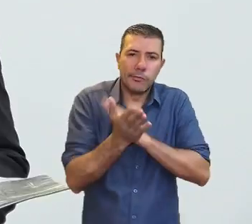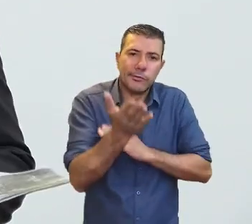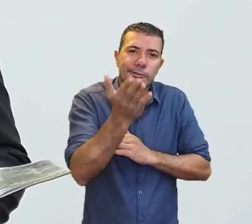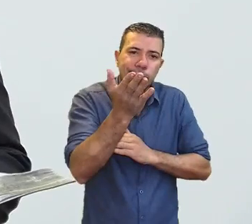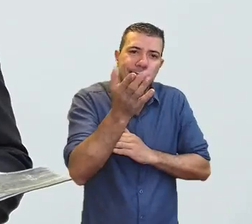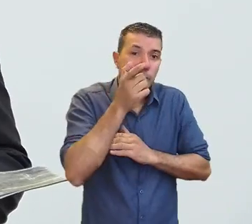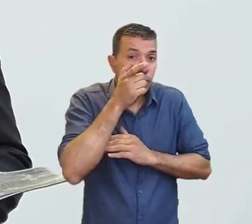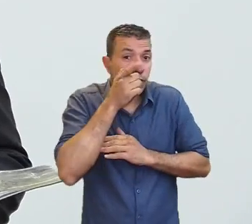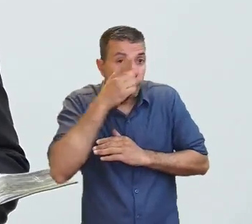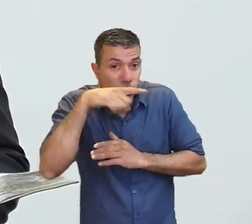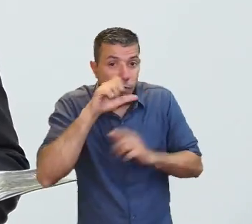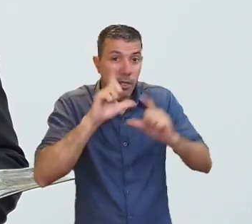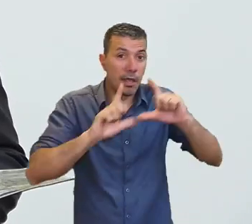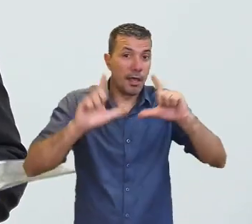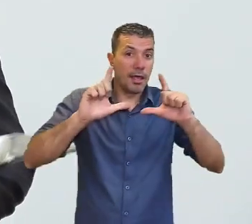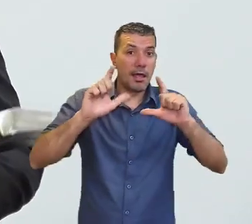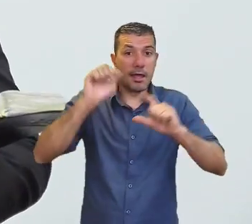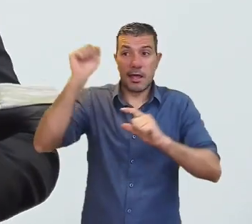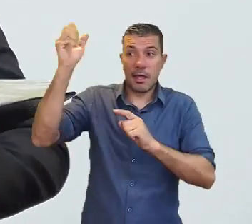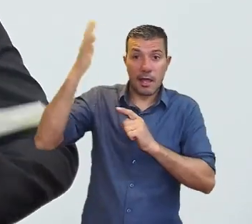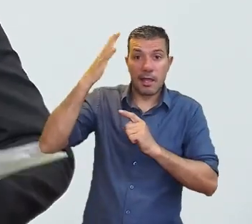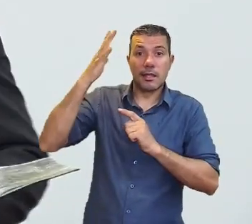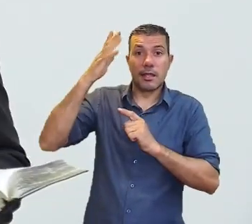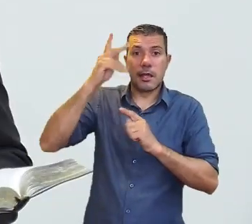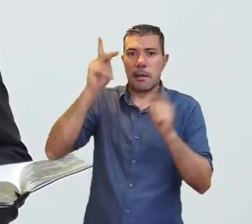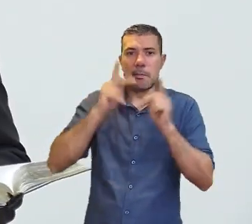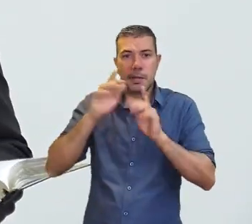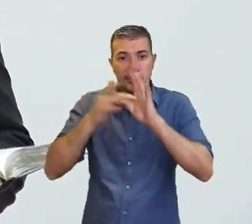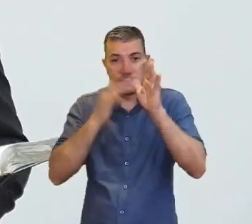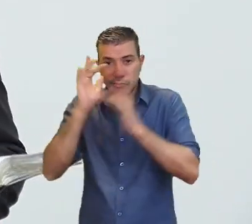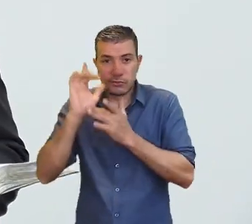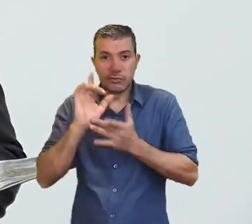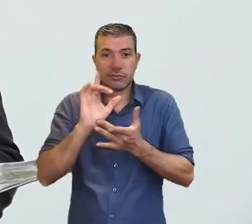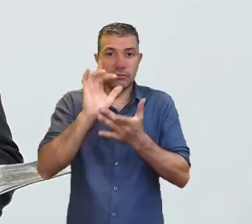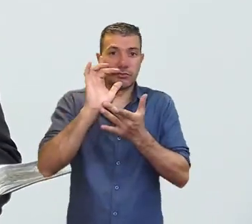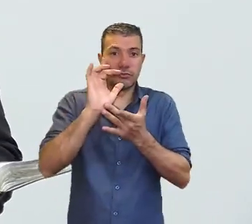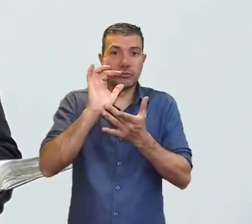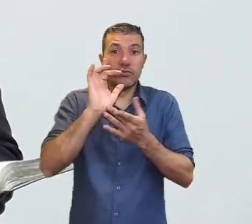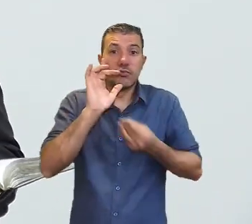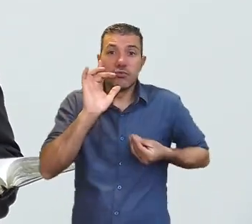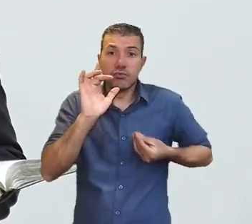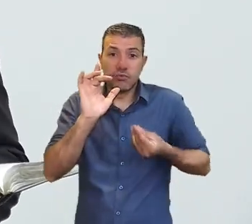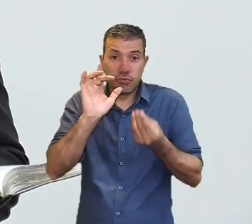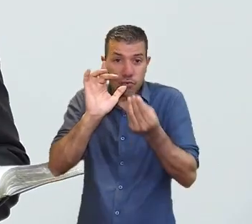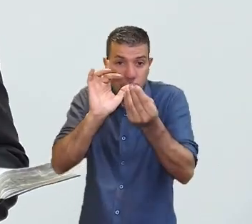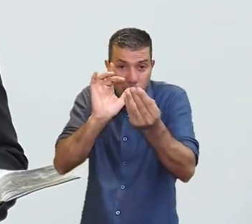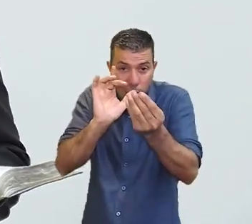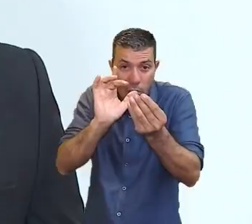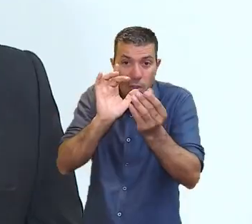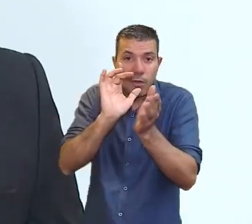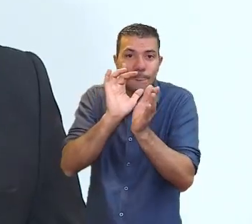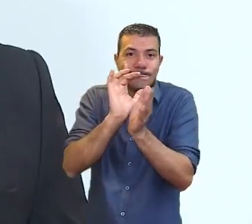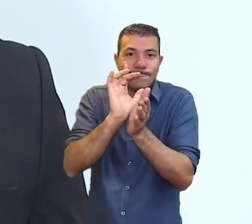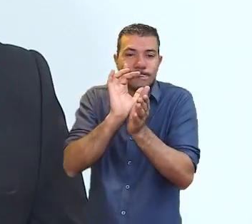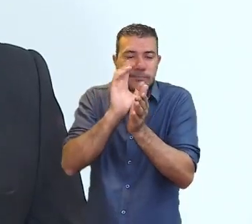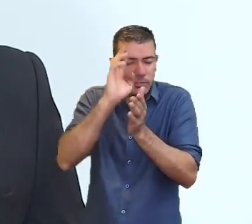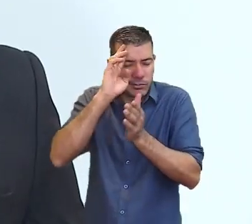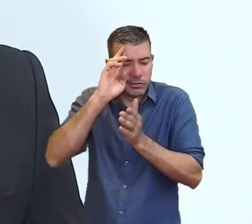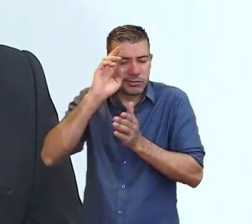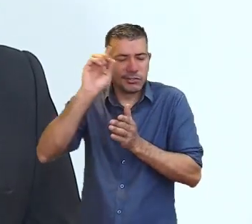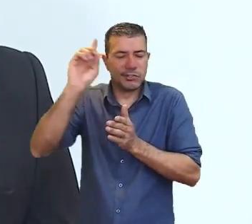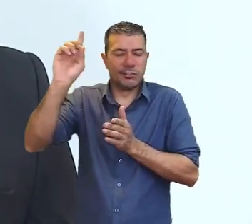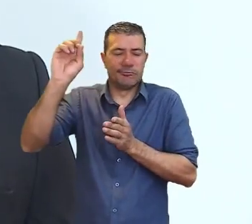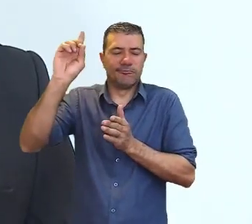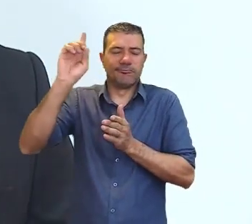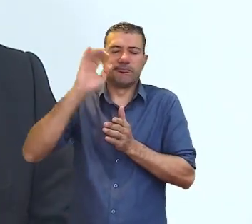que nos assiste, e que a graça e a paz de Cristo Jesus alcance também o seu coração. Vamos todos juntos orar? Santo Deus e